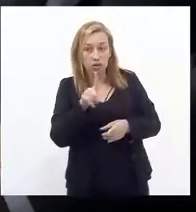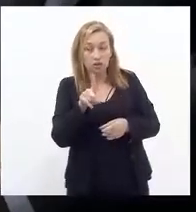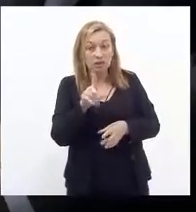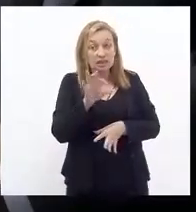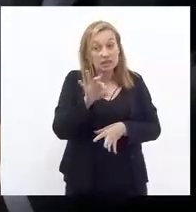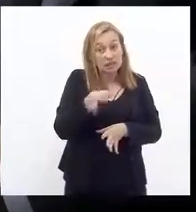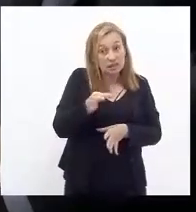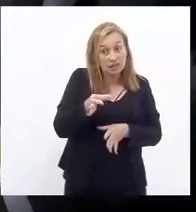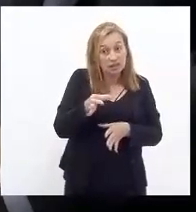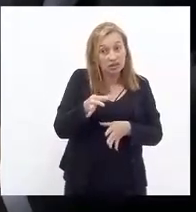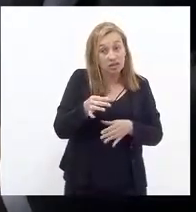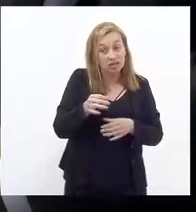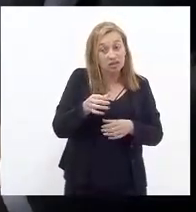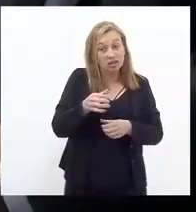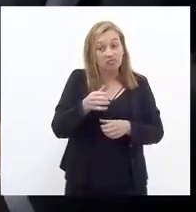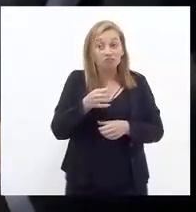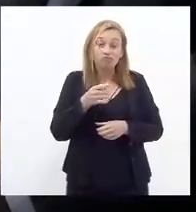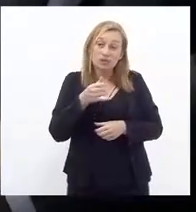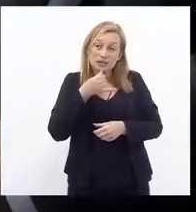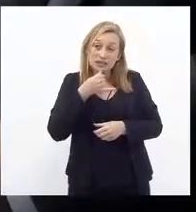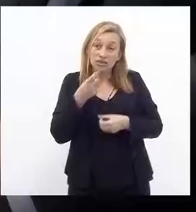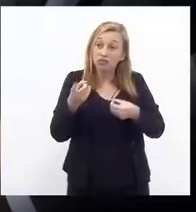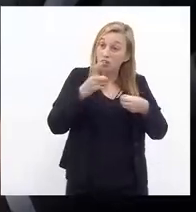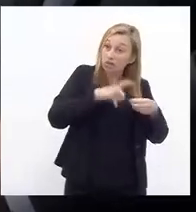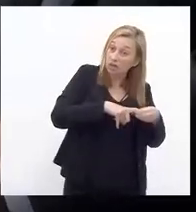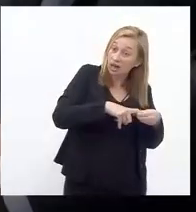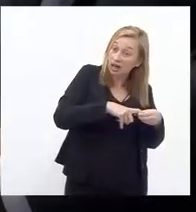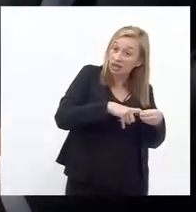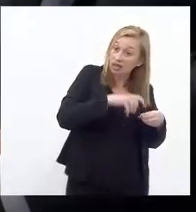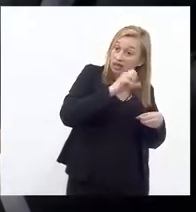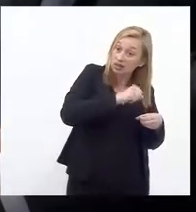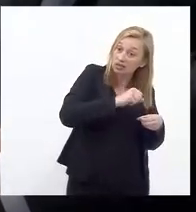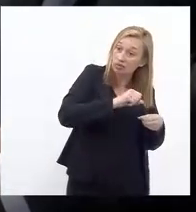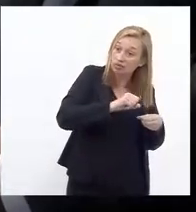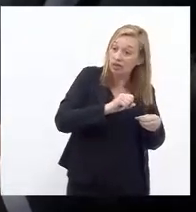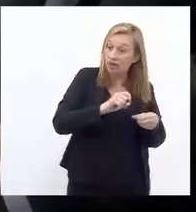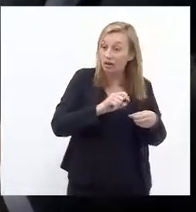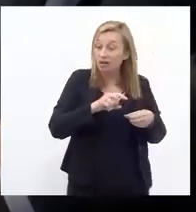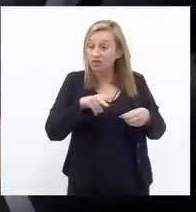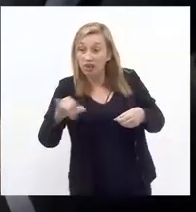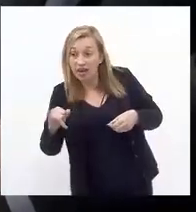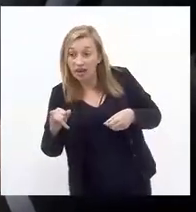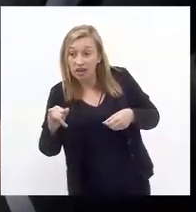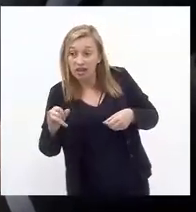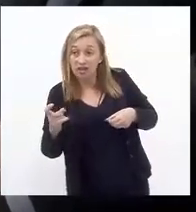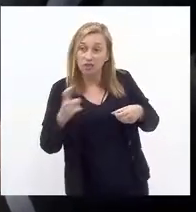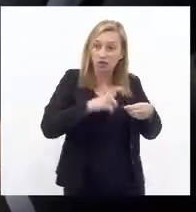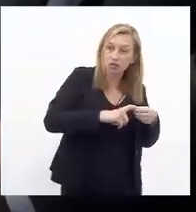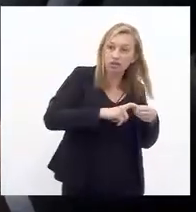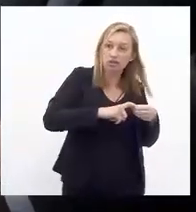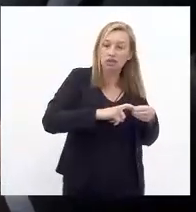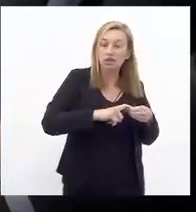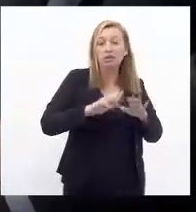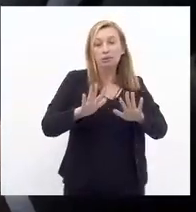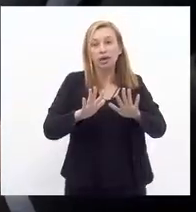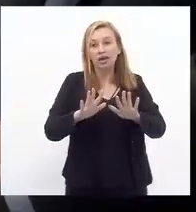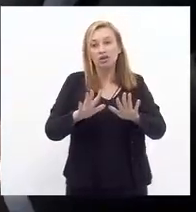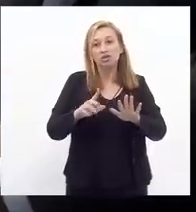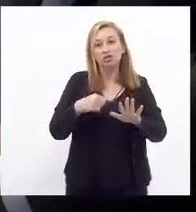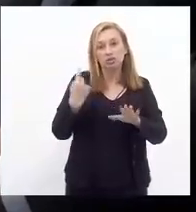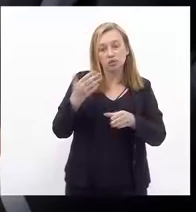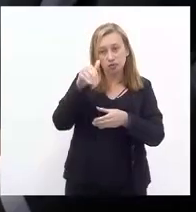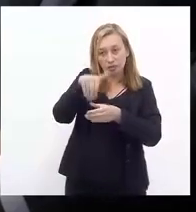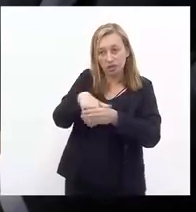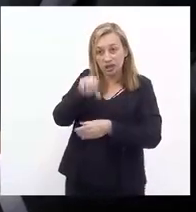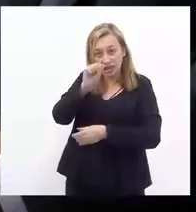certa forma me incomodaria voltar para vou ficar nesse vai e vem só que nós vamos voltar